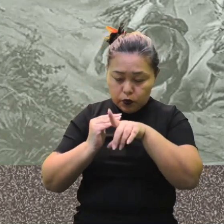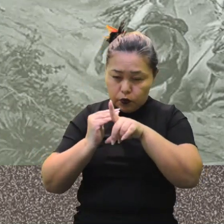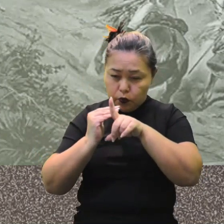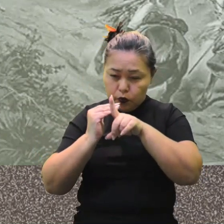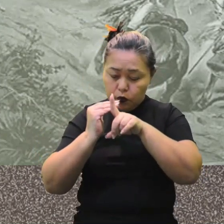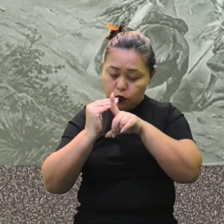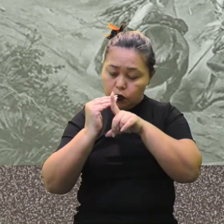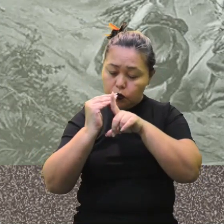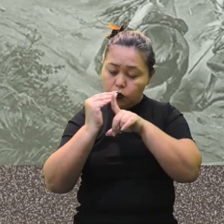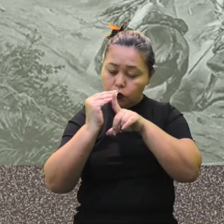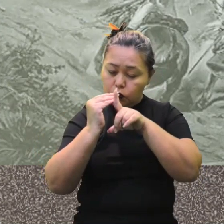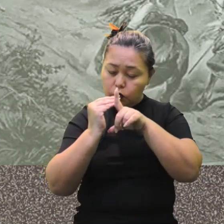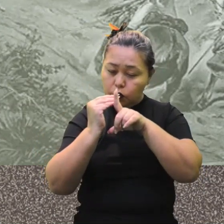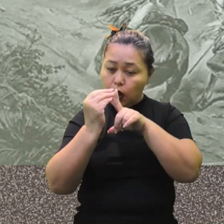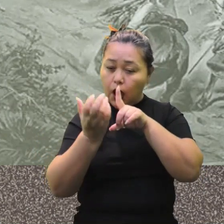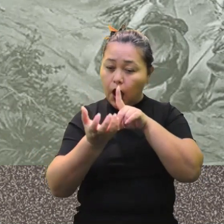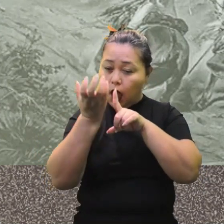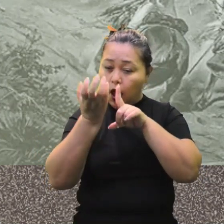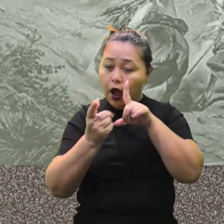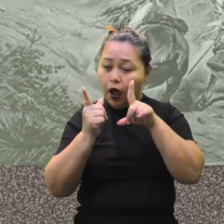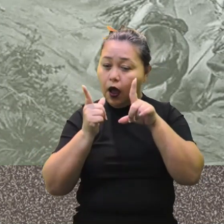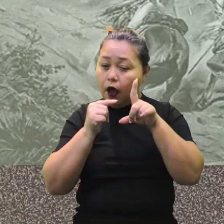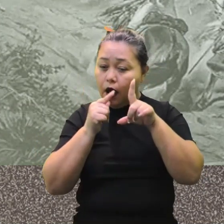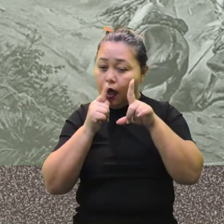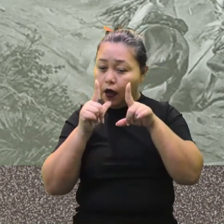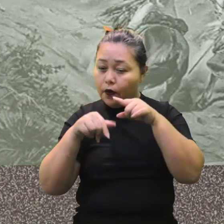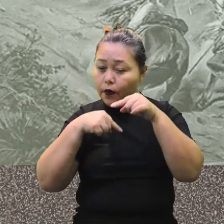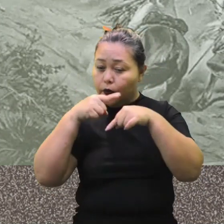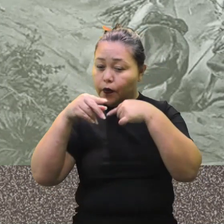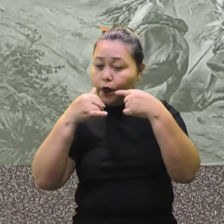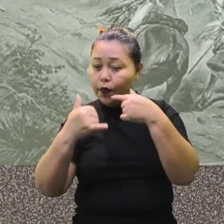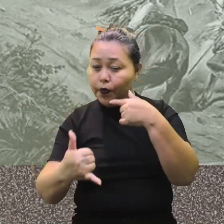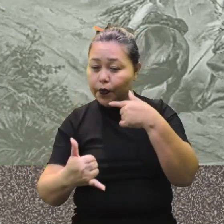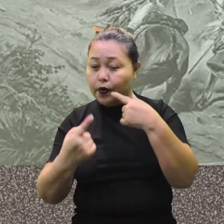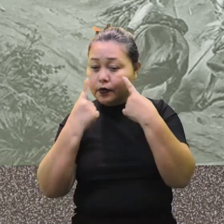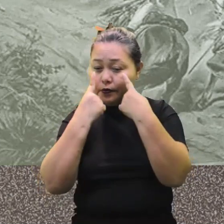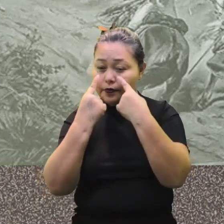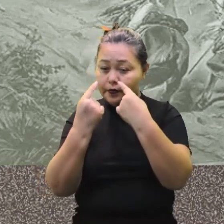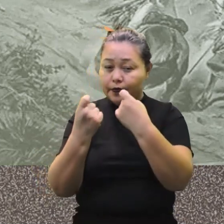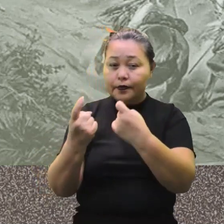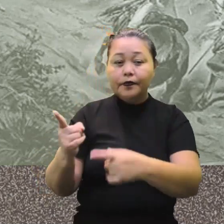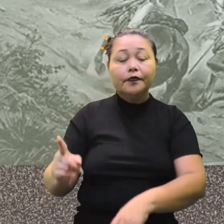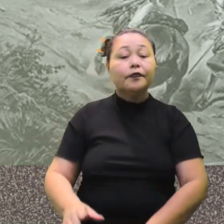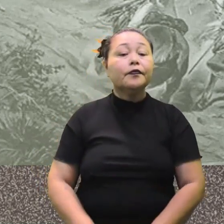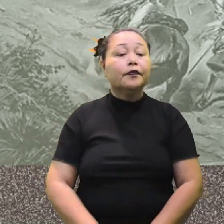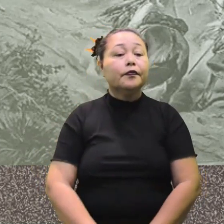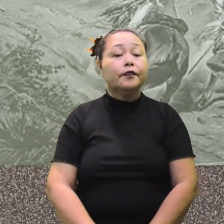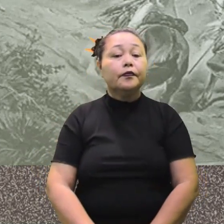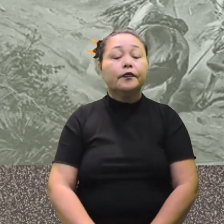aquecido, ele ferve a água e gera energia. Olha como é interessante.